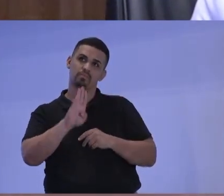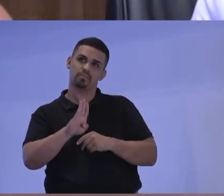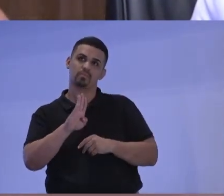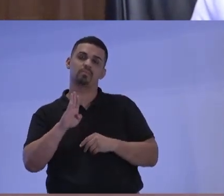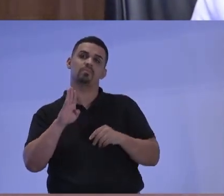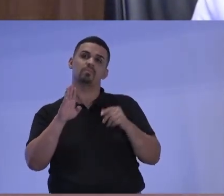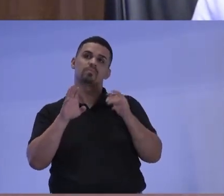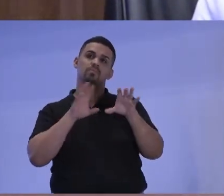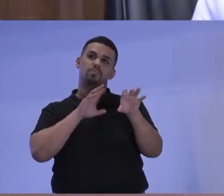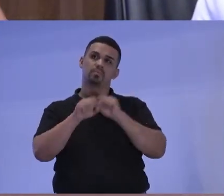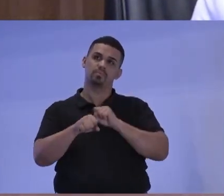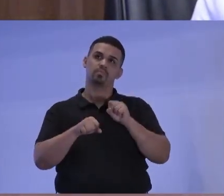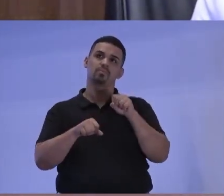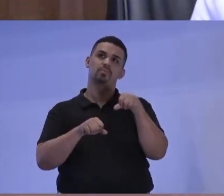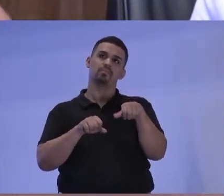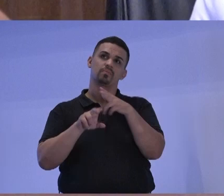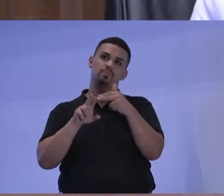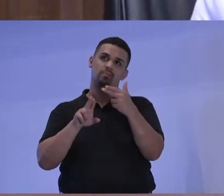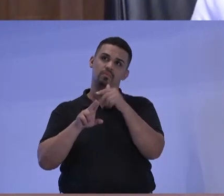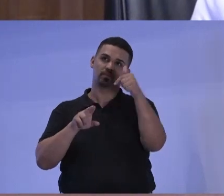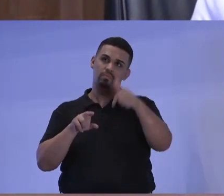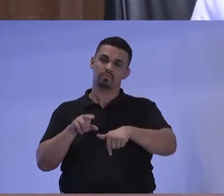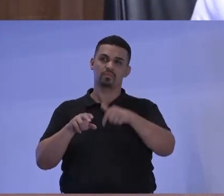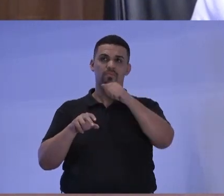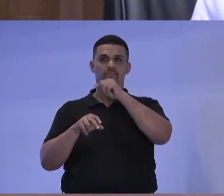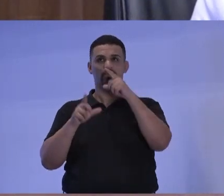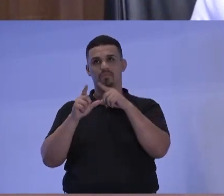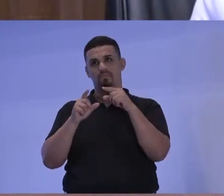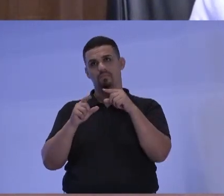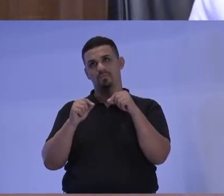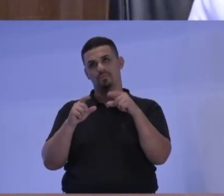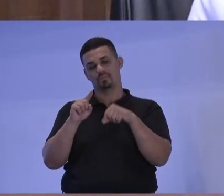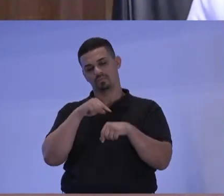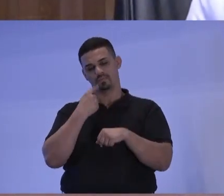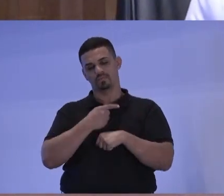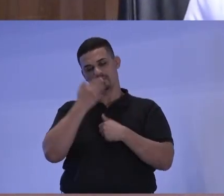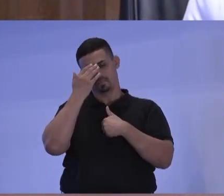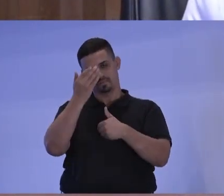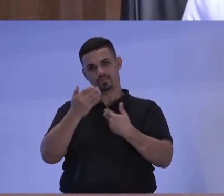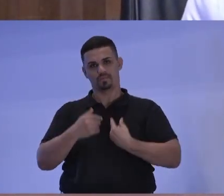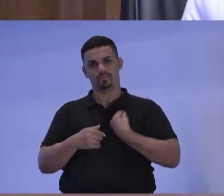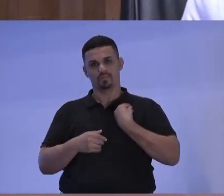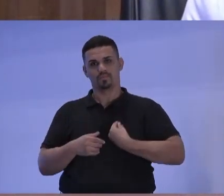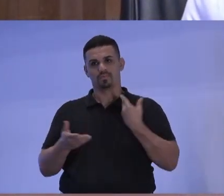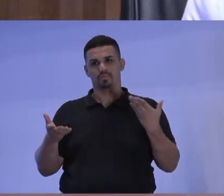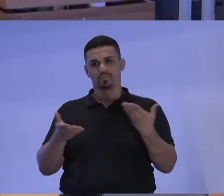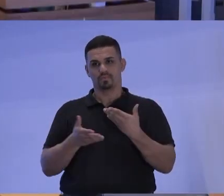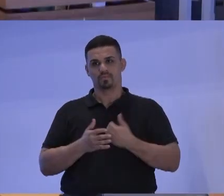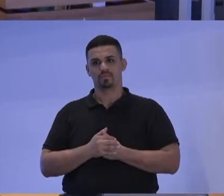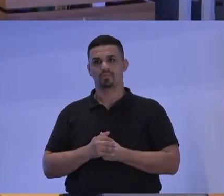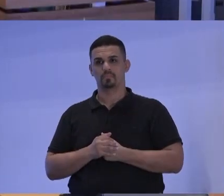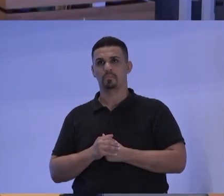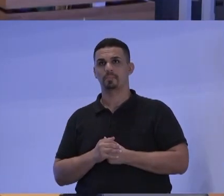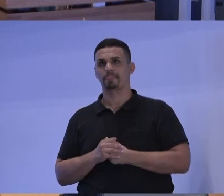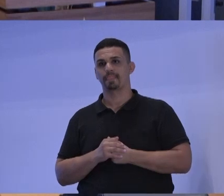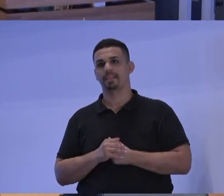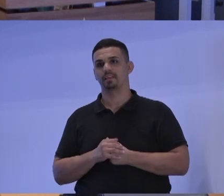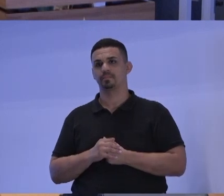formada pela Universidade de Brasília, a quem aí a gente agradece a presença aqui com a gente hoje.